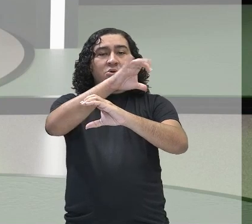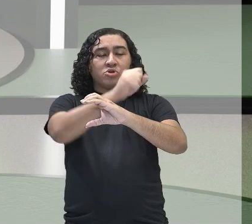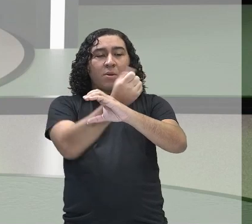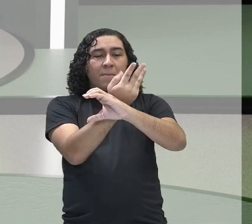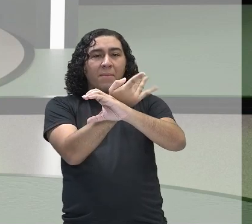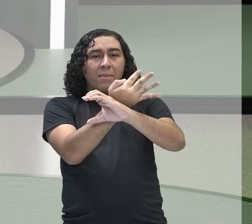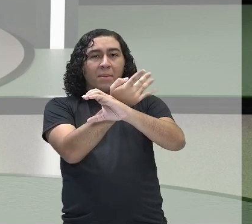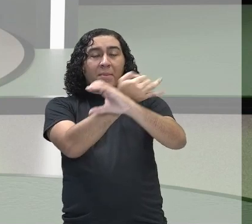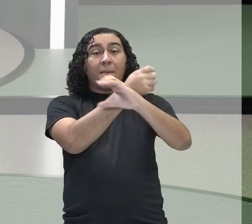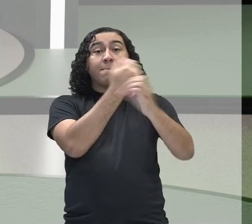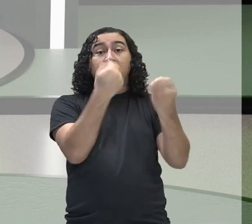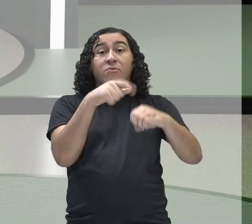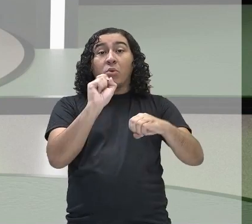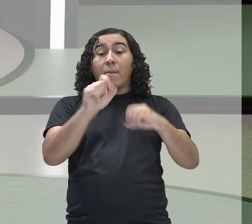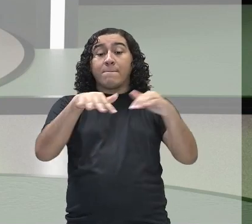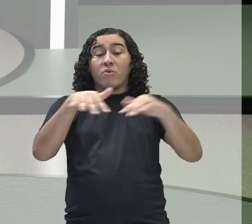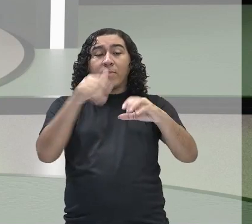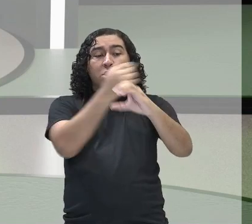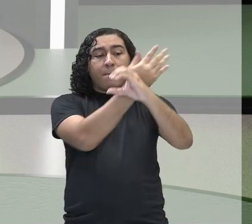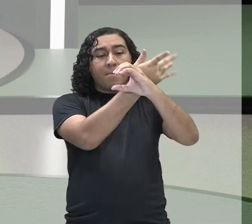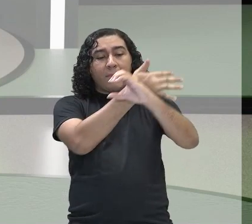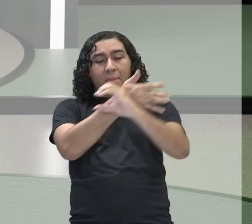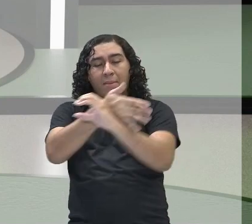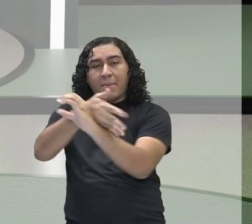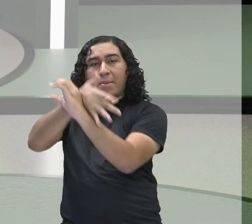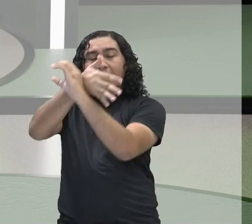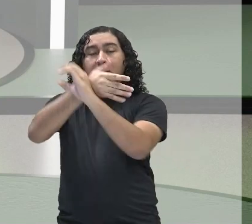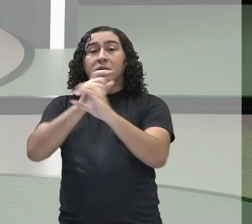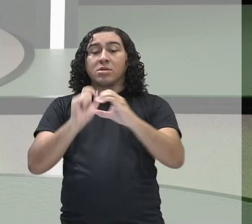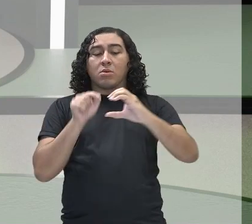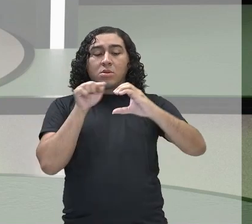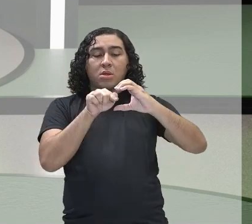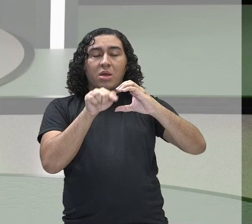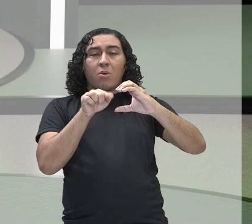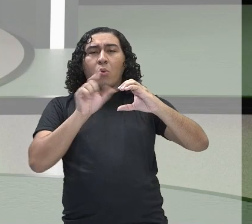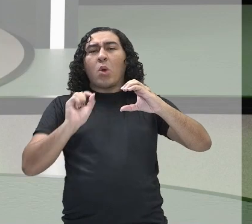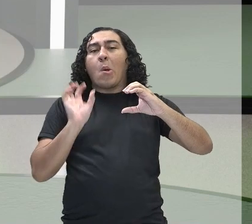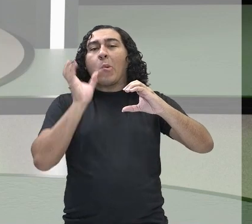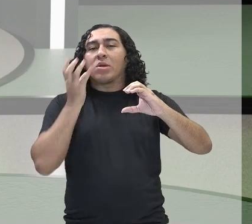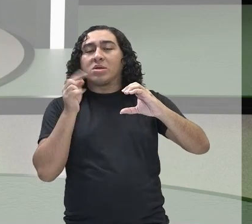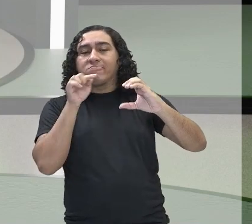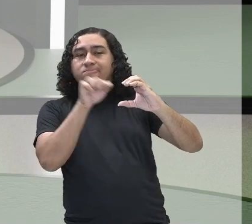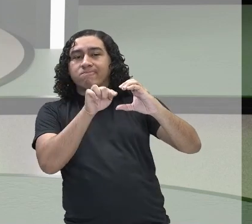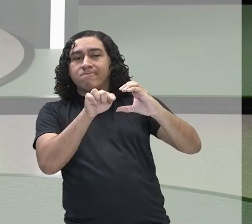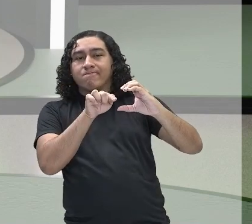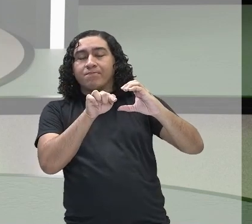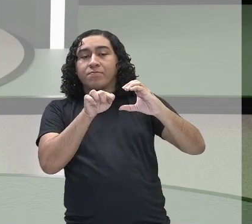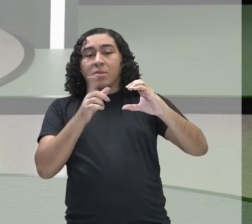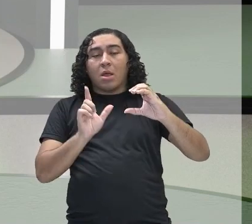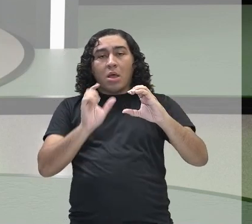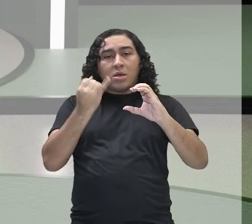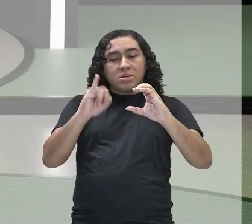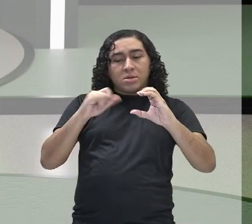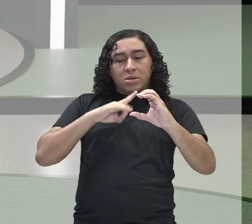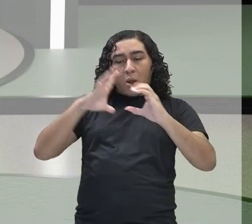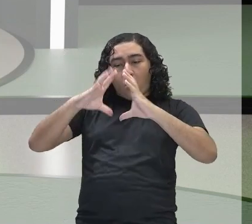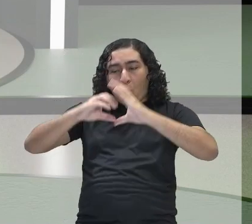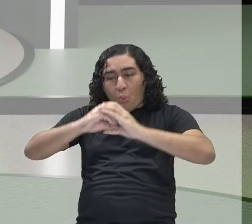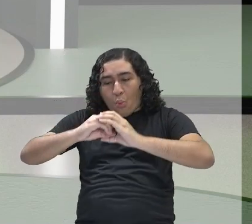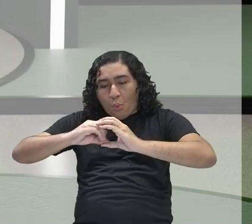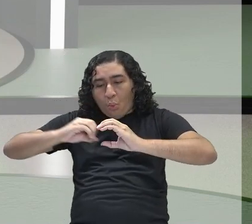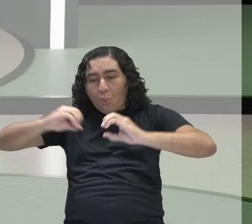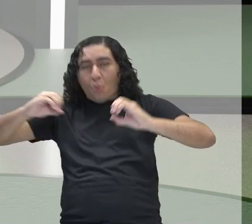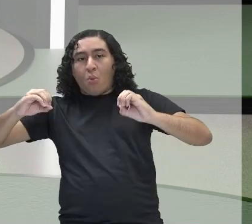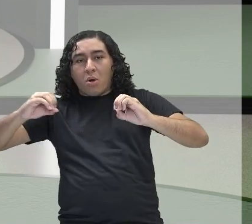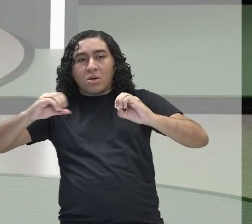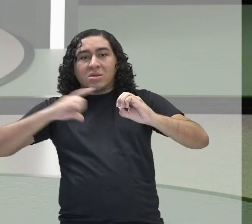processo de locomoção dessa bactéria então o que que vai acontecer com essa célula mãe no processo de reprodução ela